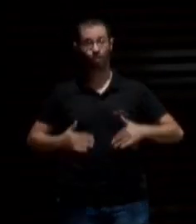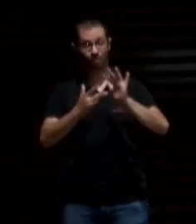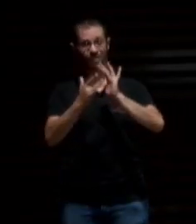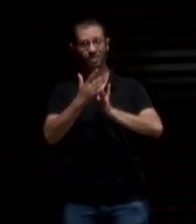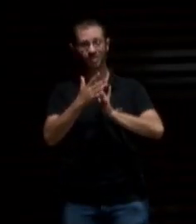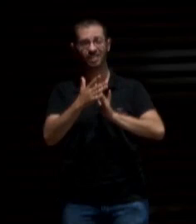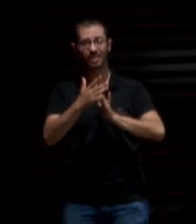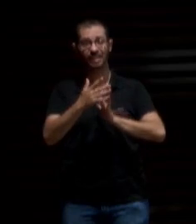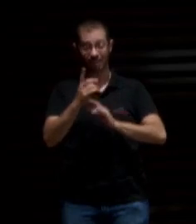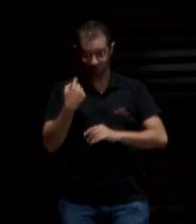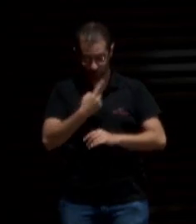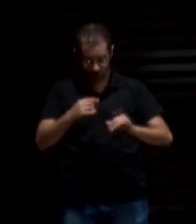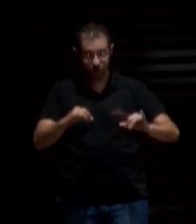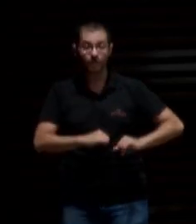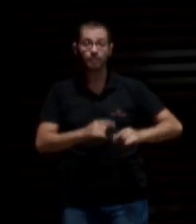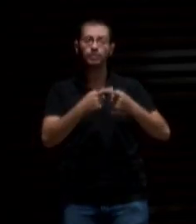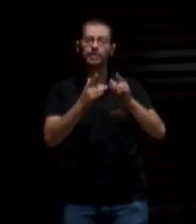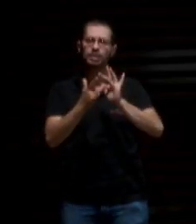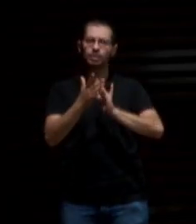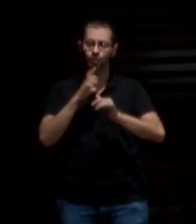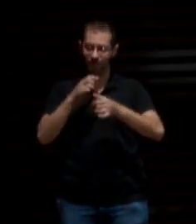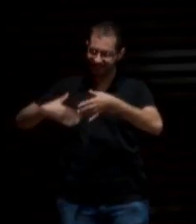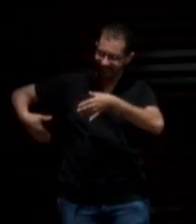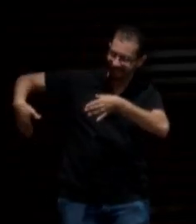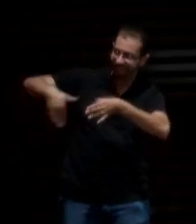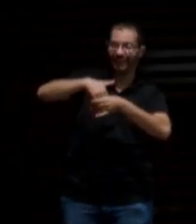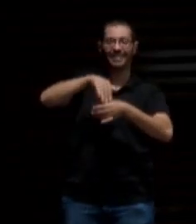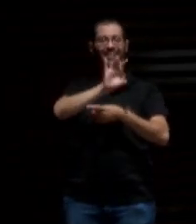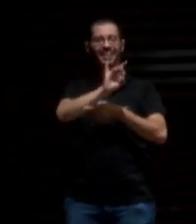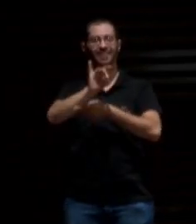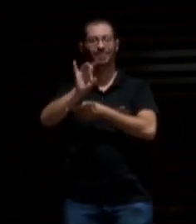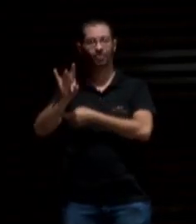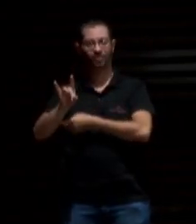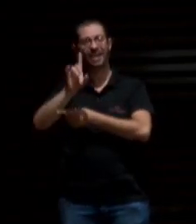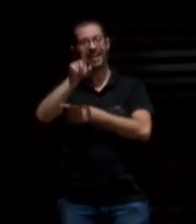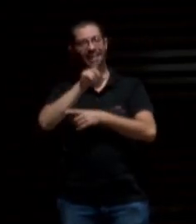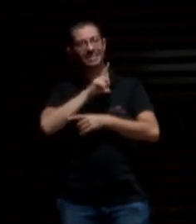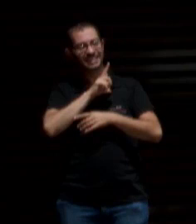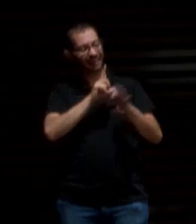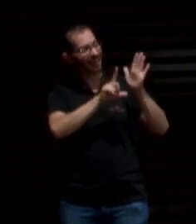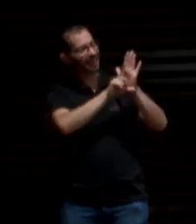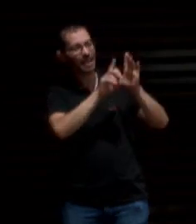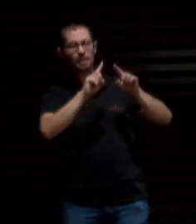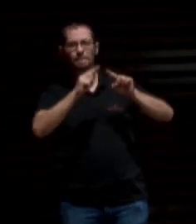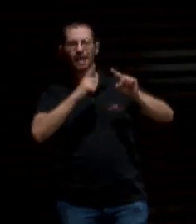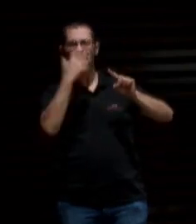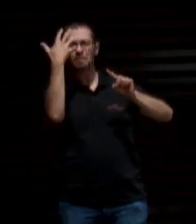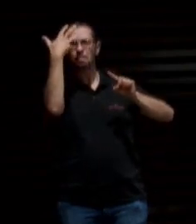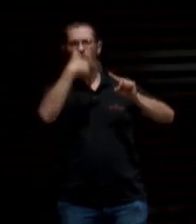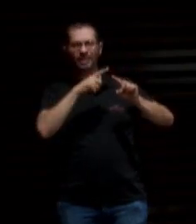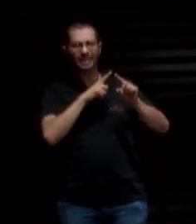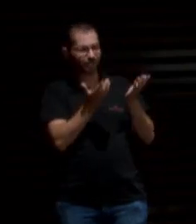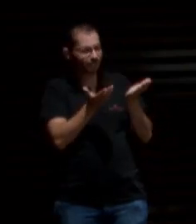porque Ele está em nós. Essa é a doutrina mais linda do cristianismo, a nossa união com Cristo.